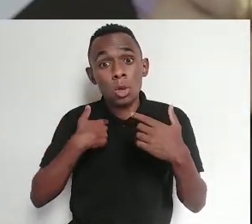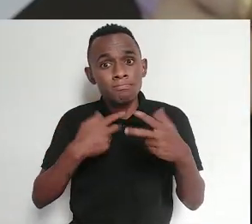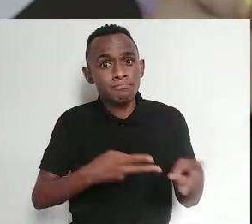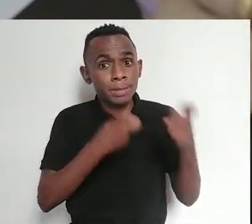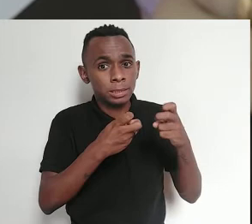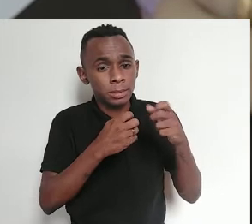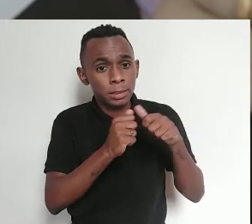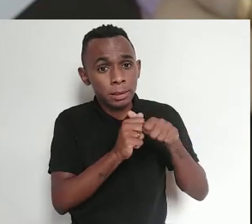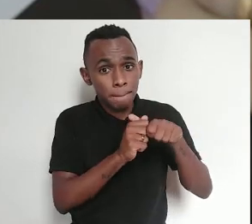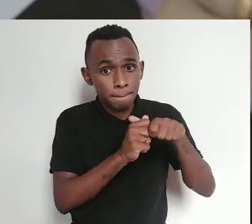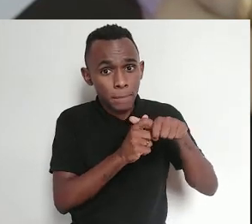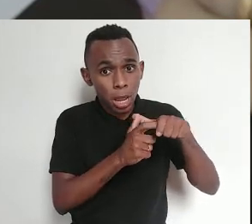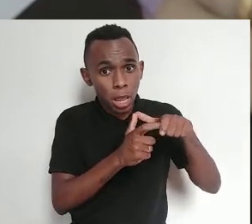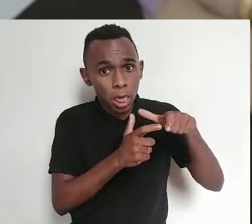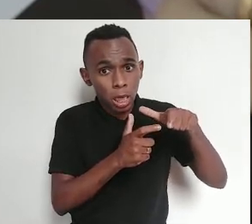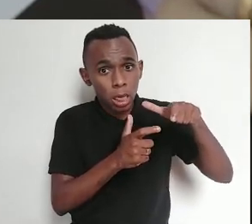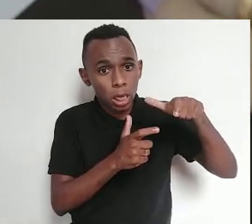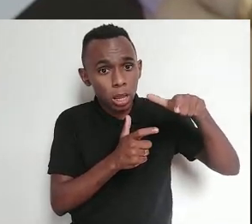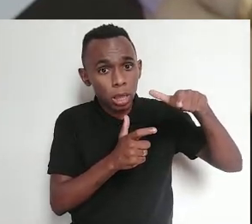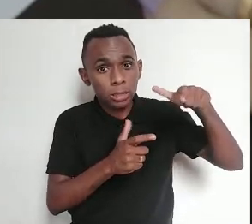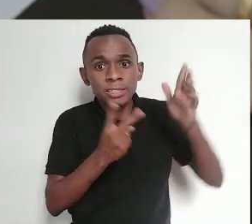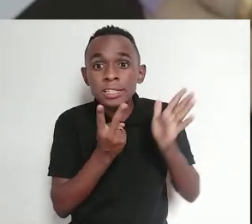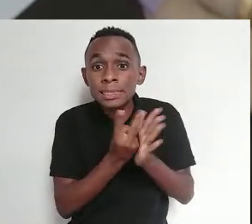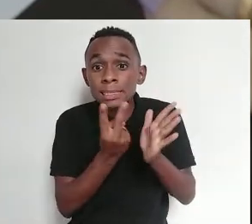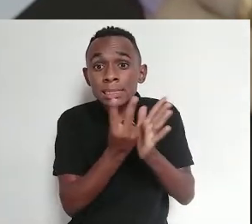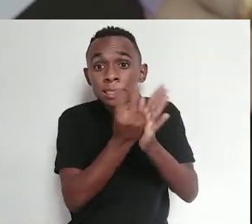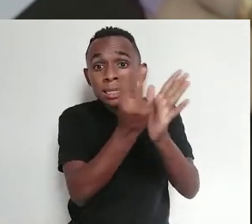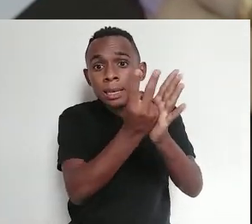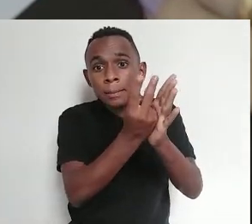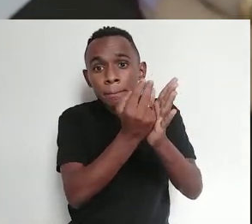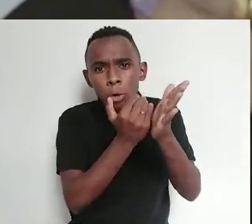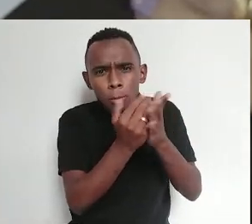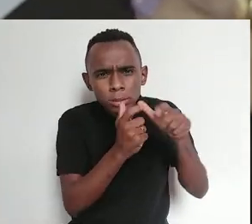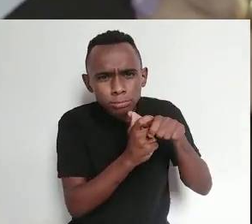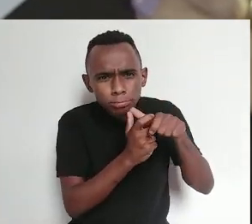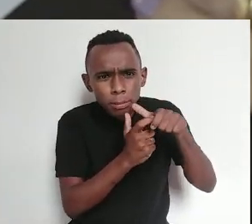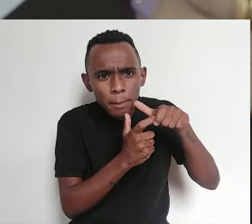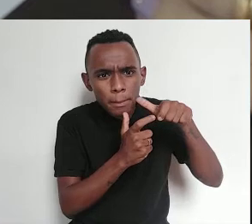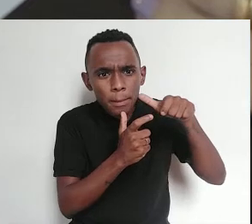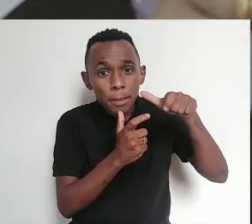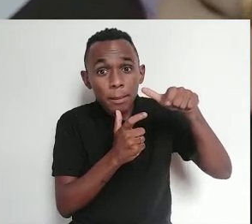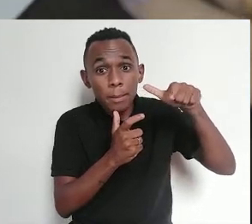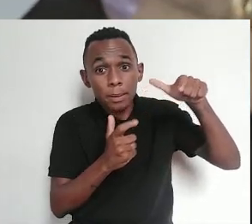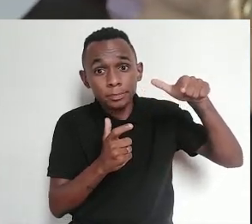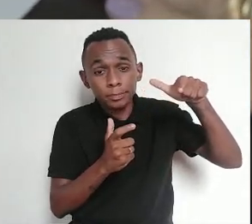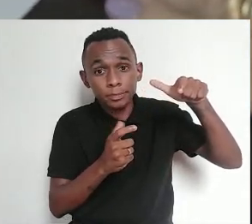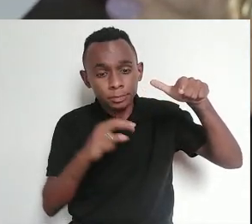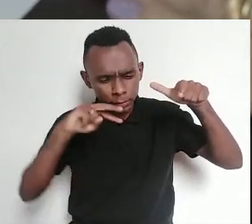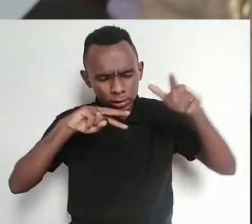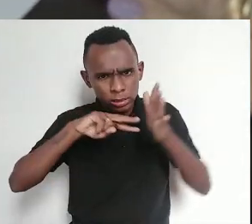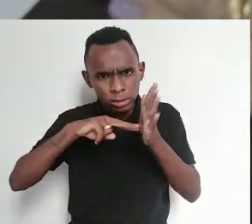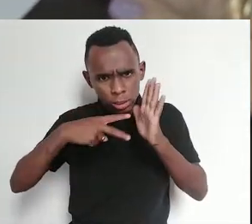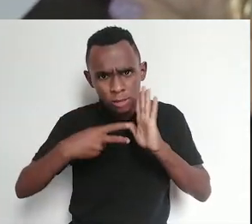isso que a gente vai sempre crescendo com ela. E essa expansão, ela significa que